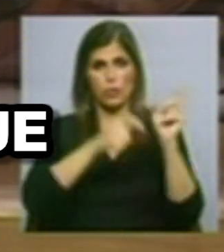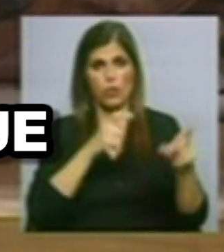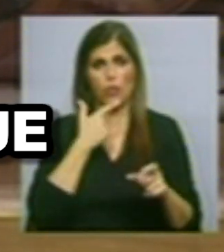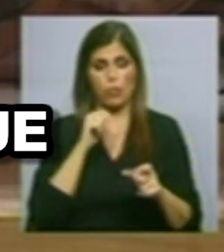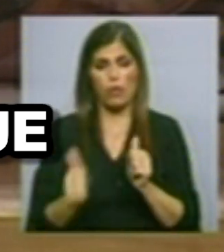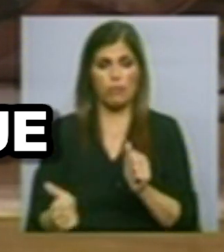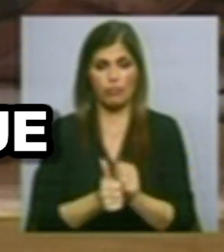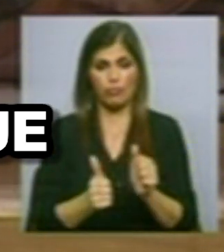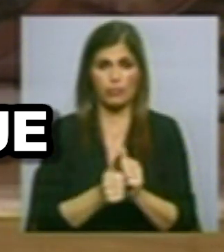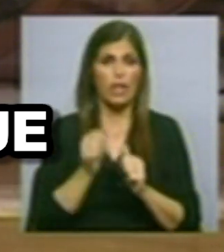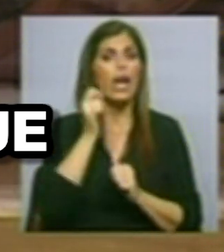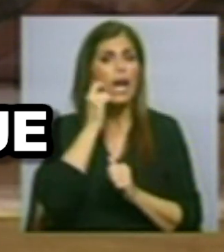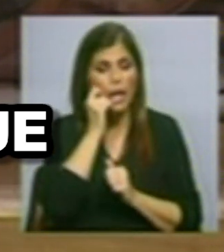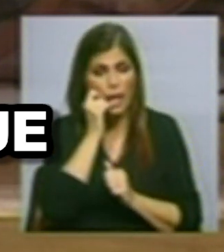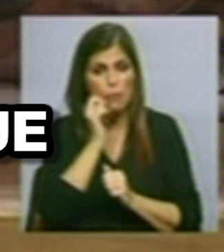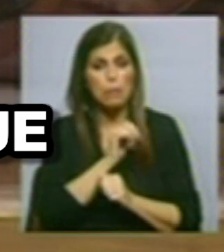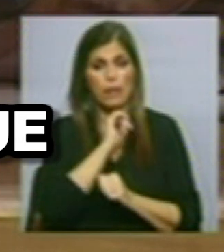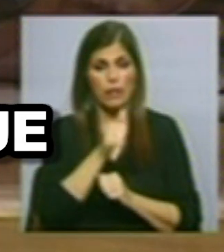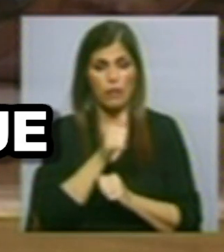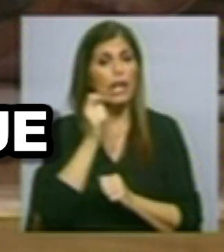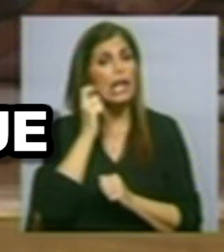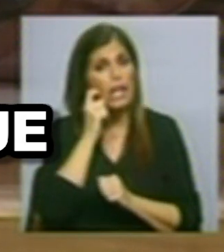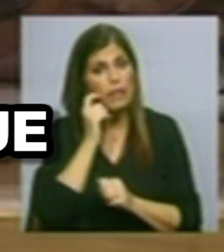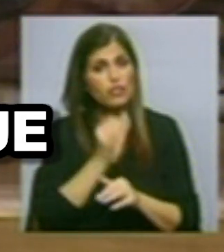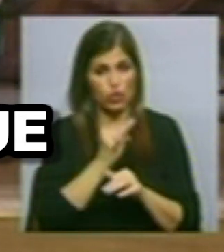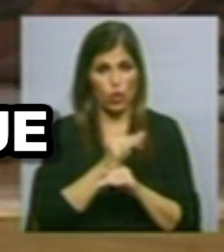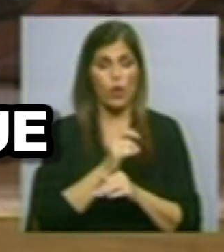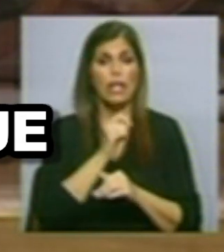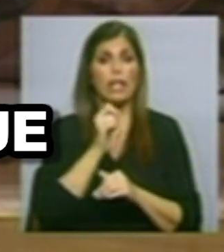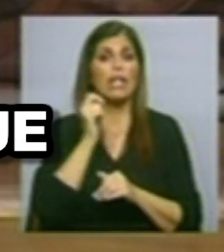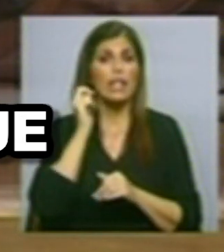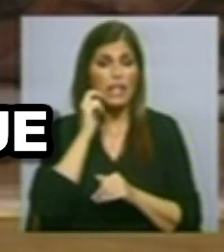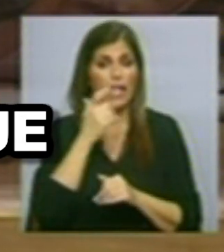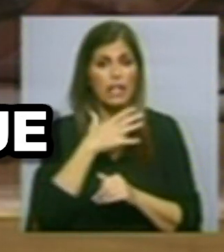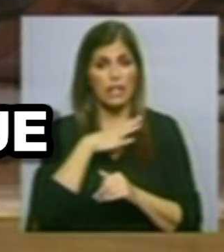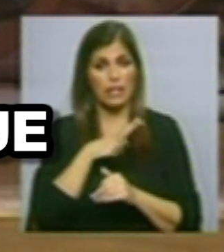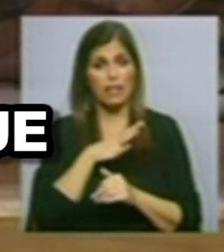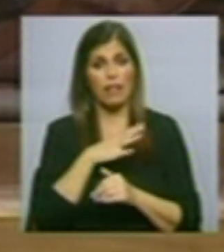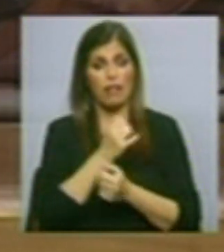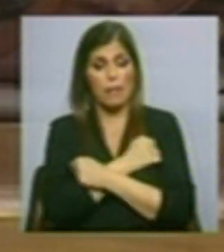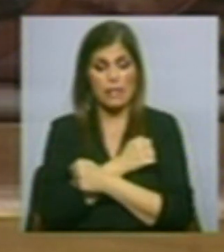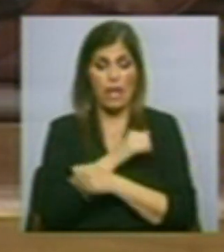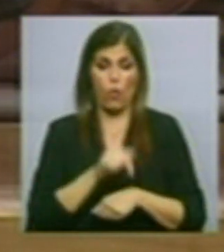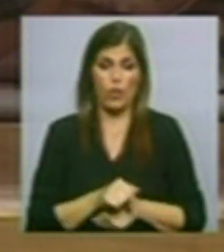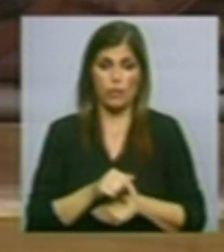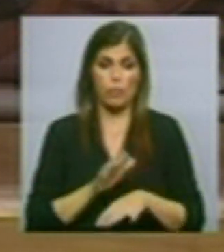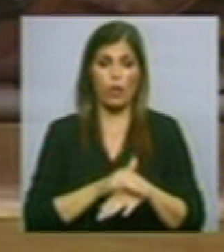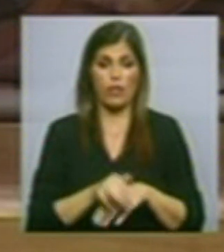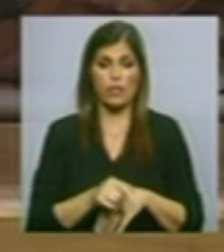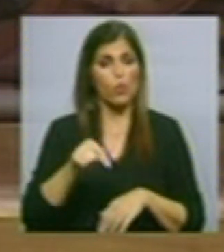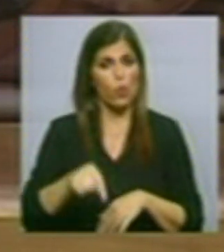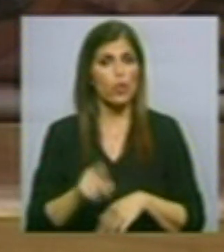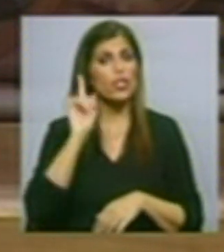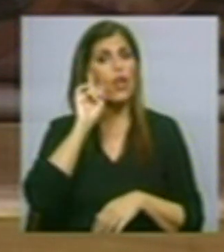lado daqueles que perderam, daqueles que celebraram e daqueles que queriam abraçar no dia de hoje. E por isso, hoje é o